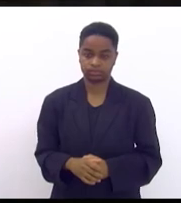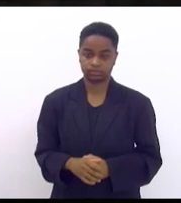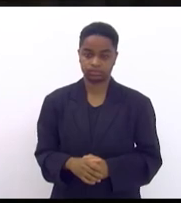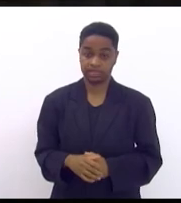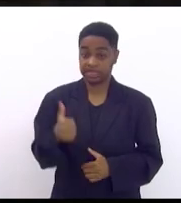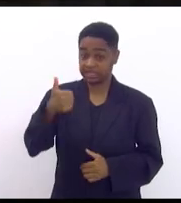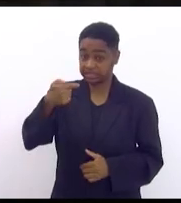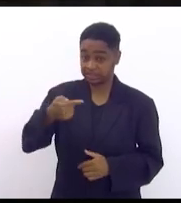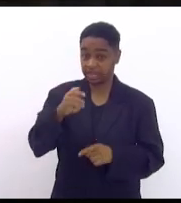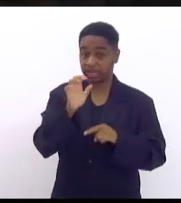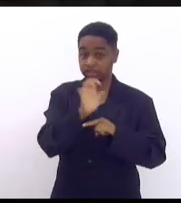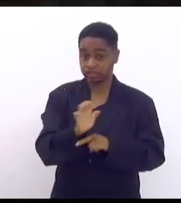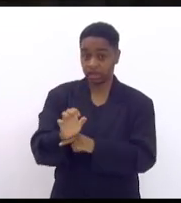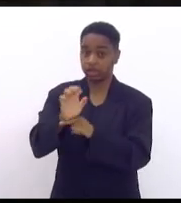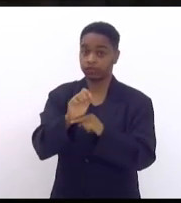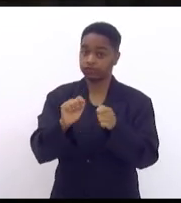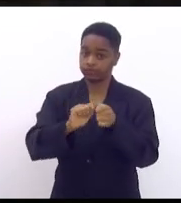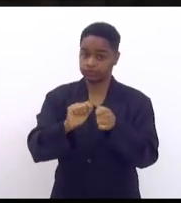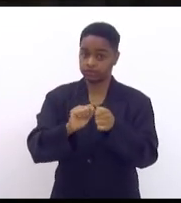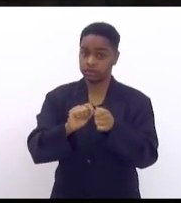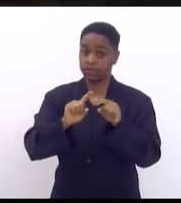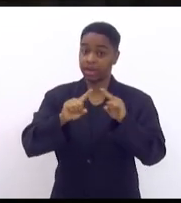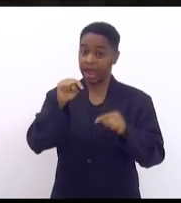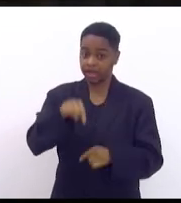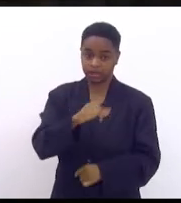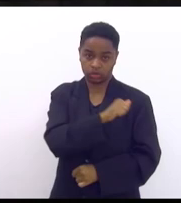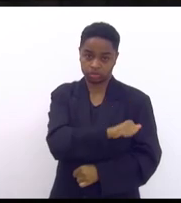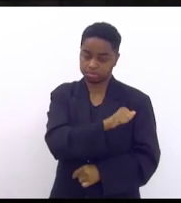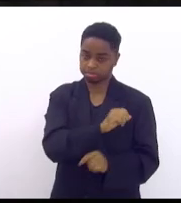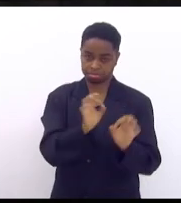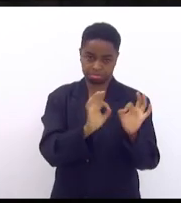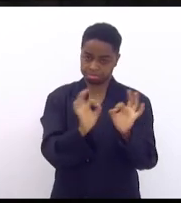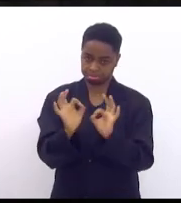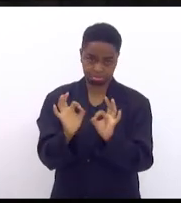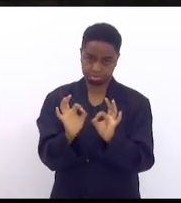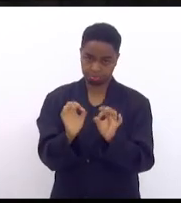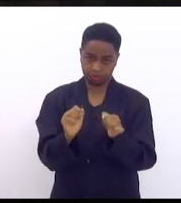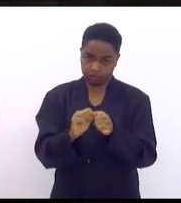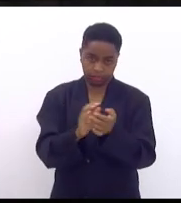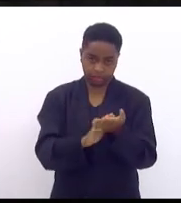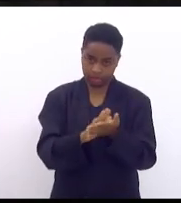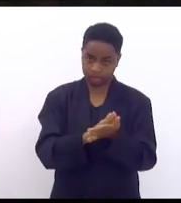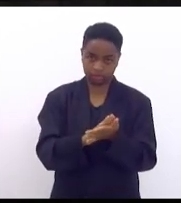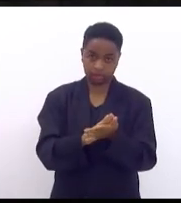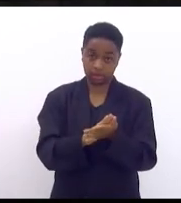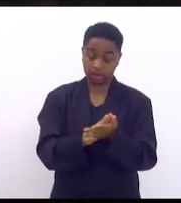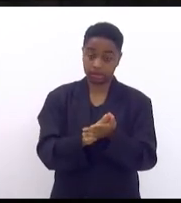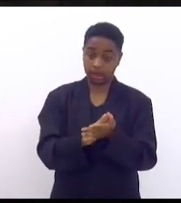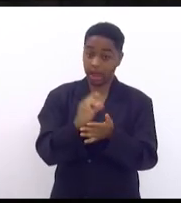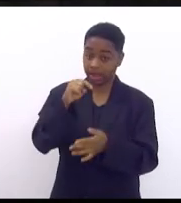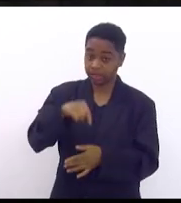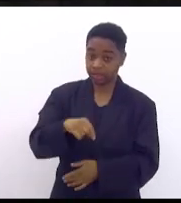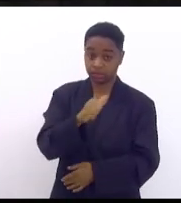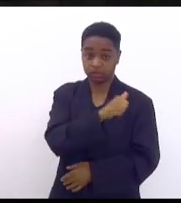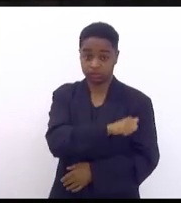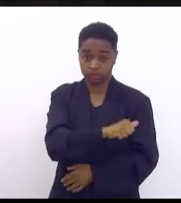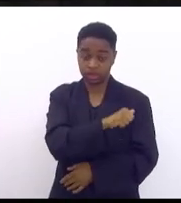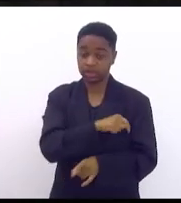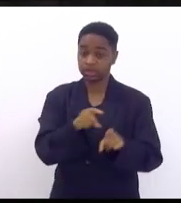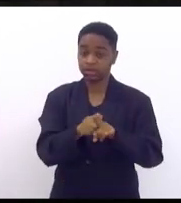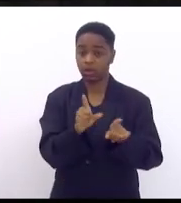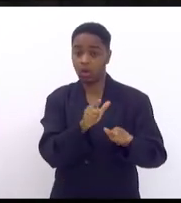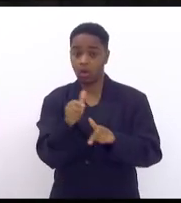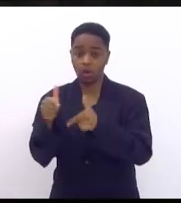17 unidades da federação. O Estado do Rio de Janeiro, não. Aliás, nem o Estado do Rio de Janeiro e nenhum